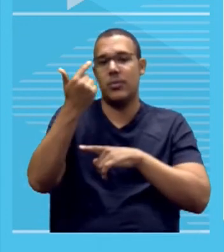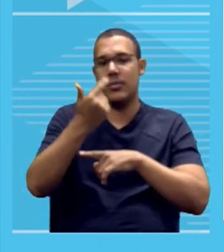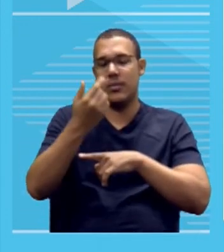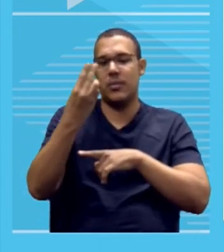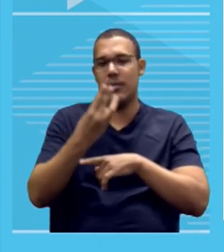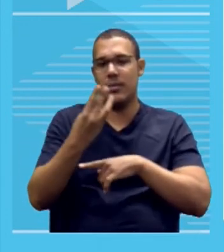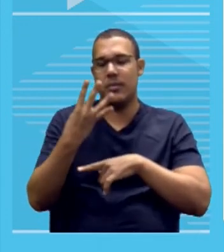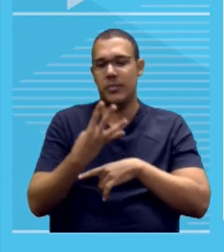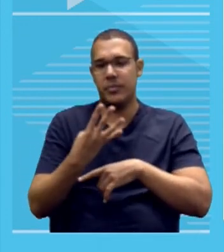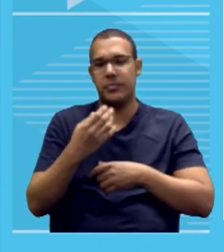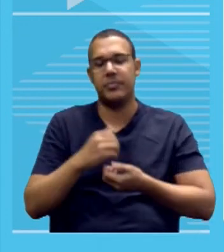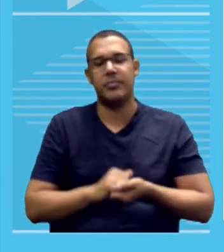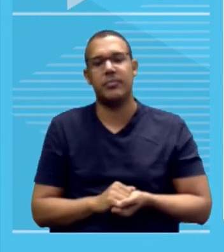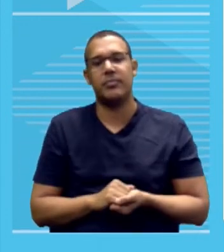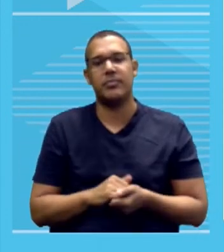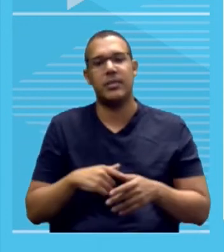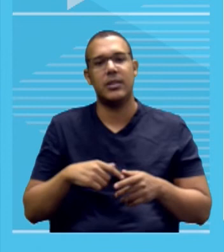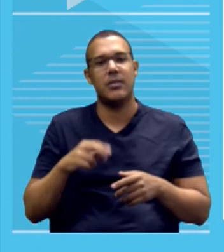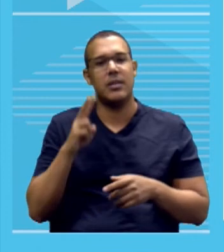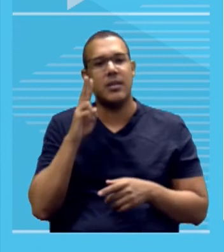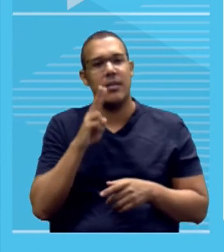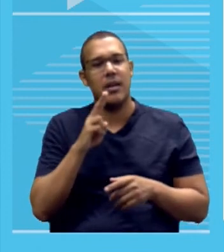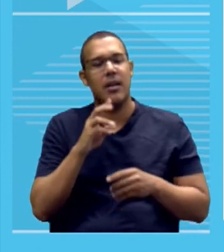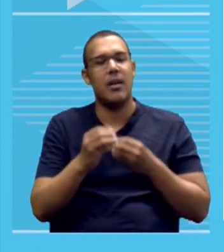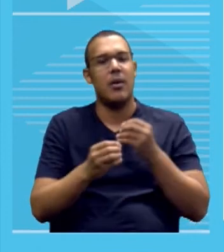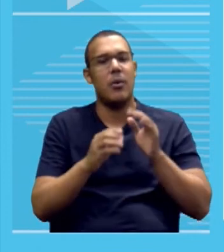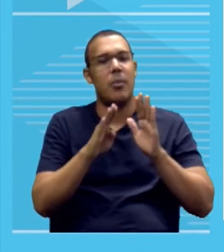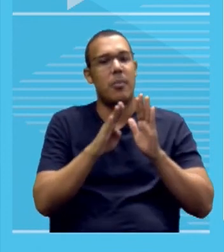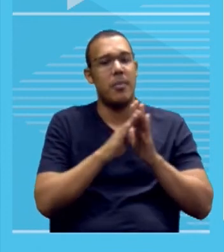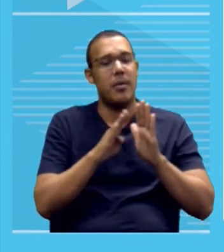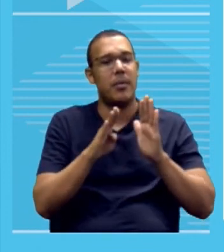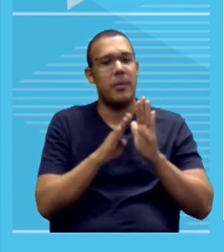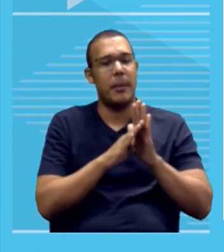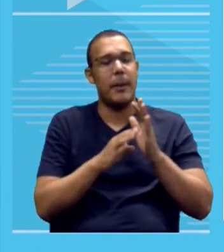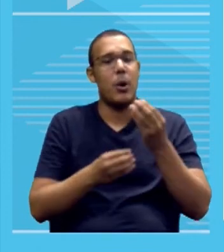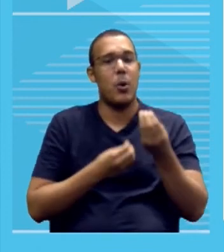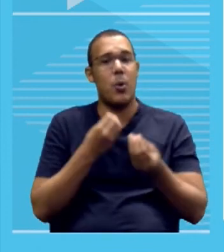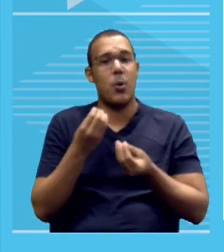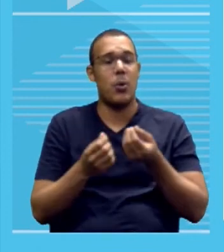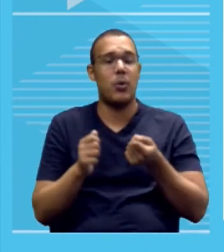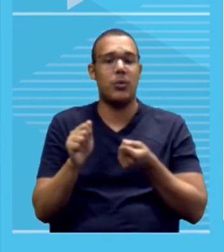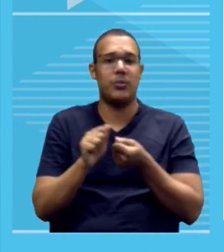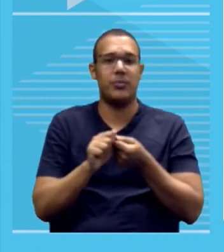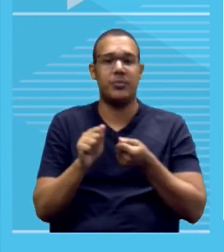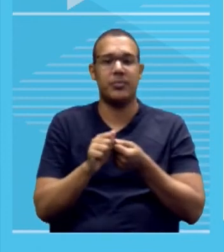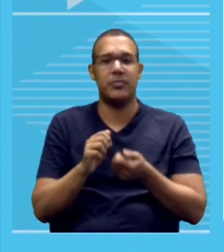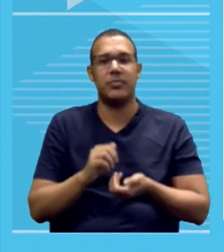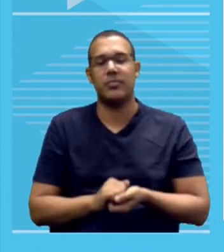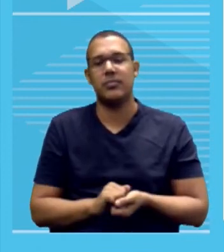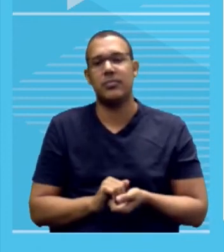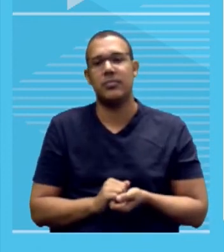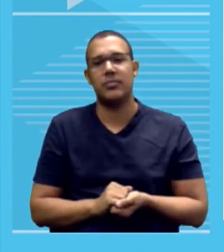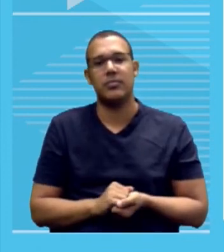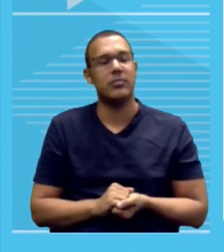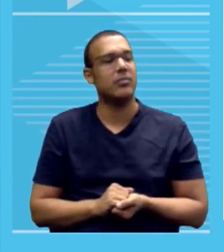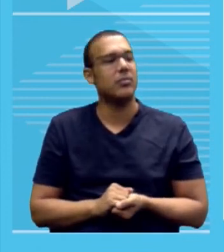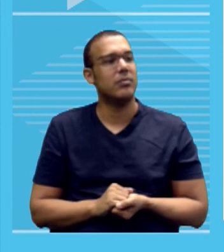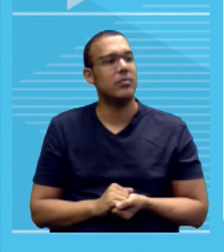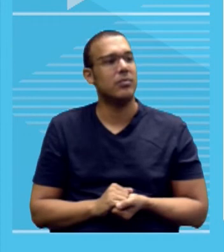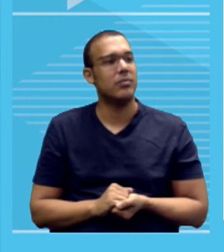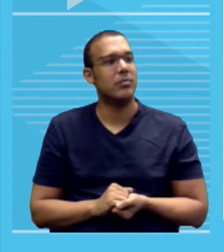aí ó Então você percebe os passos o primeiro passo segundo passo terceiro quarto e quinto em seguida perceba